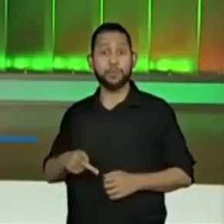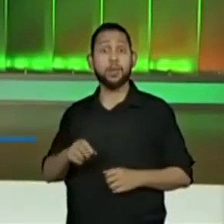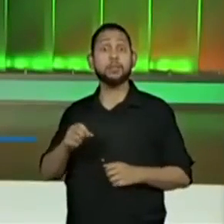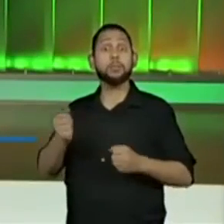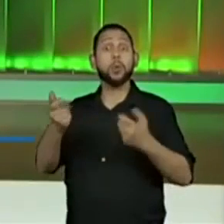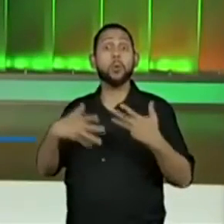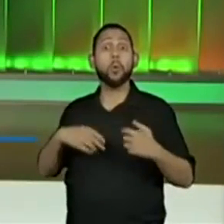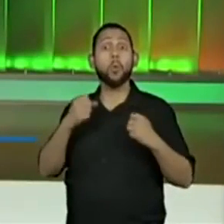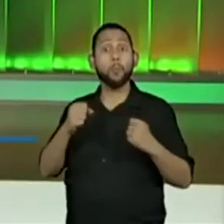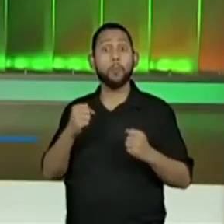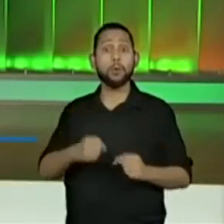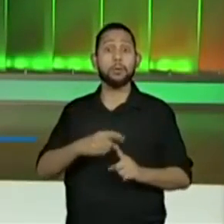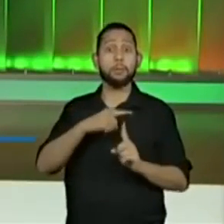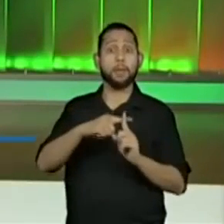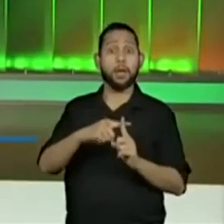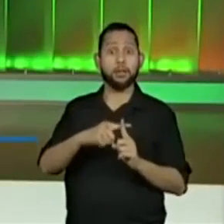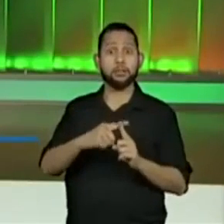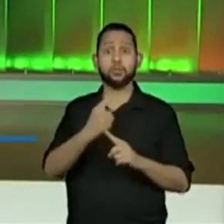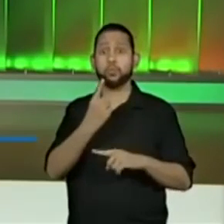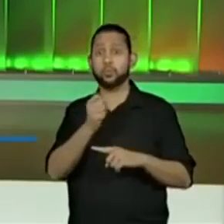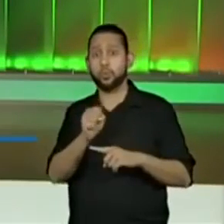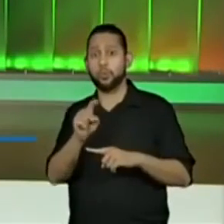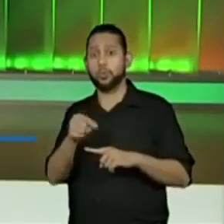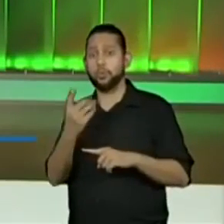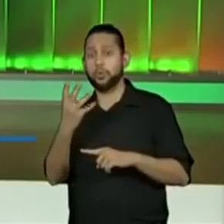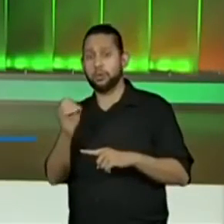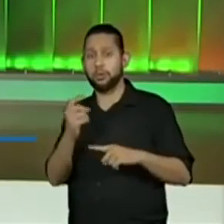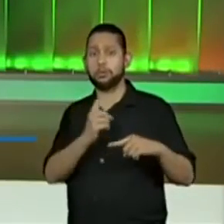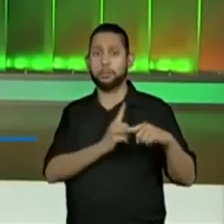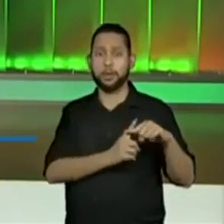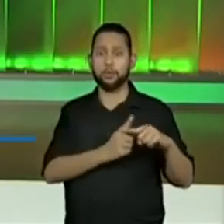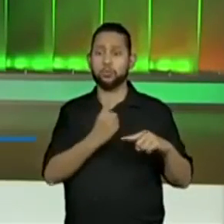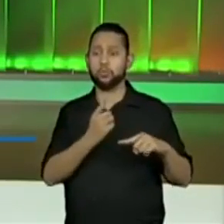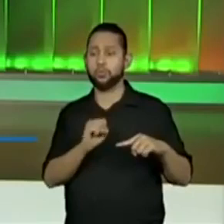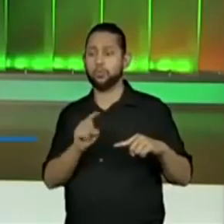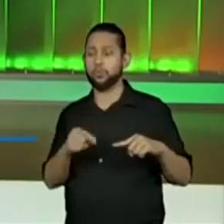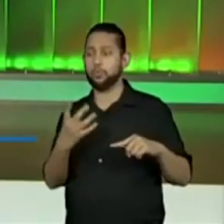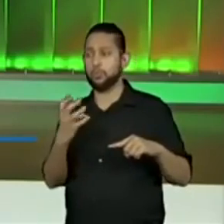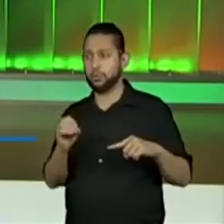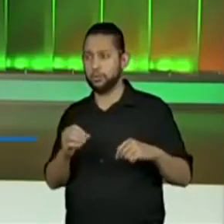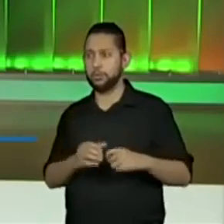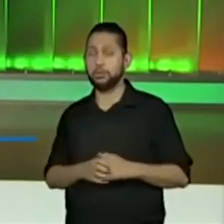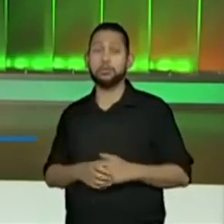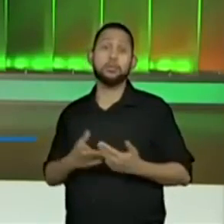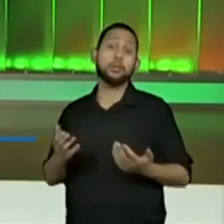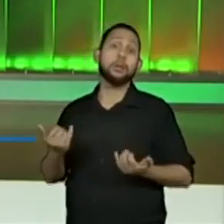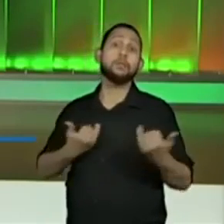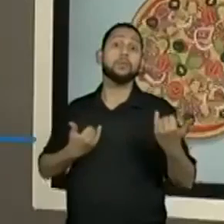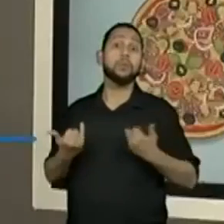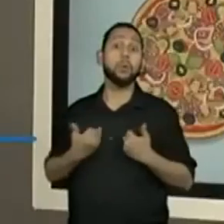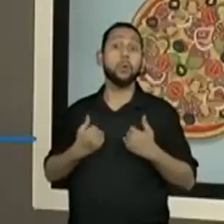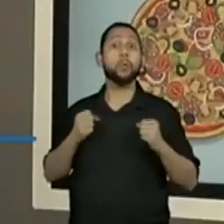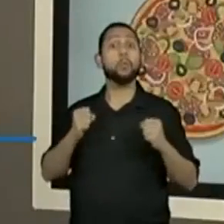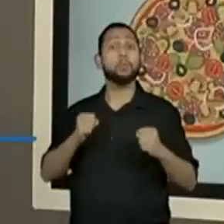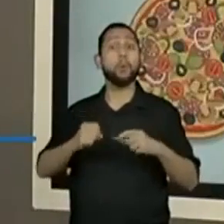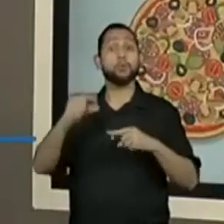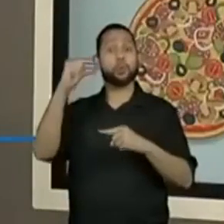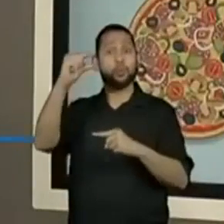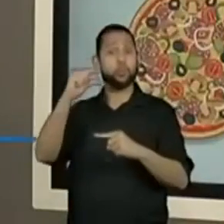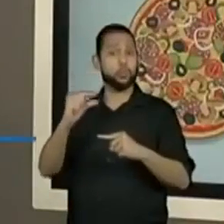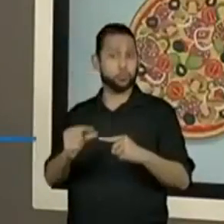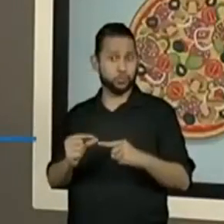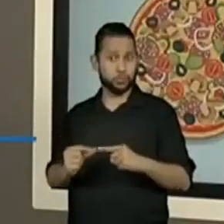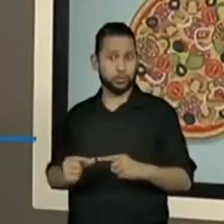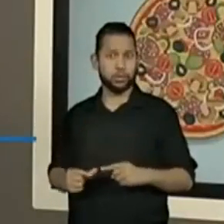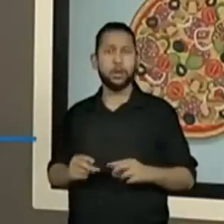disse que nós podemos fazer uma adição bom e algumas crianças estão dizendo para os professores que a gente pode fazer o algoritmo